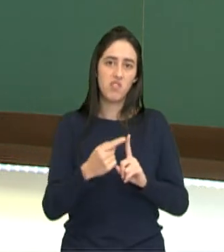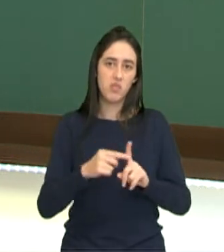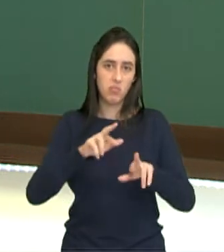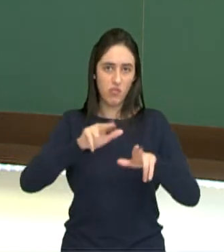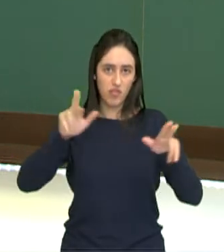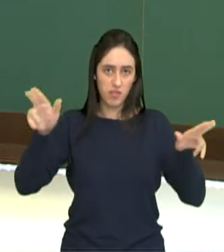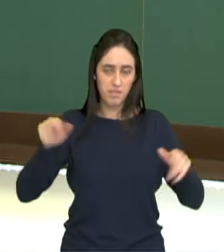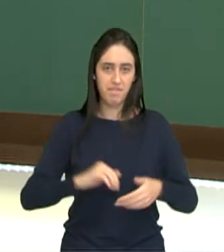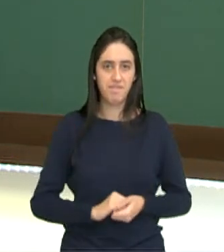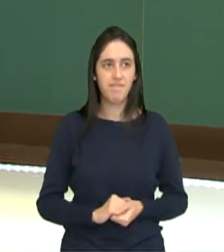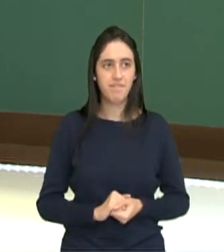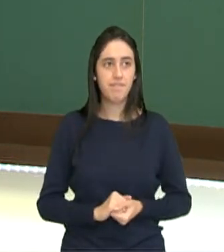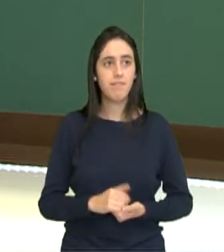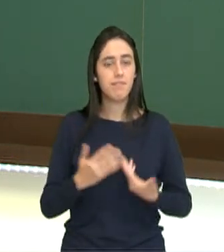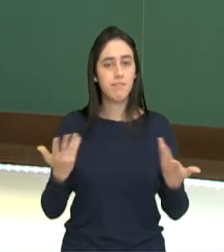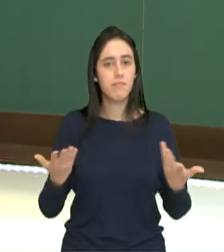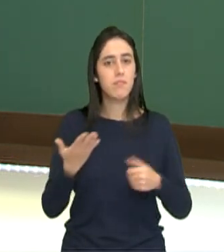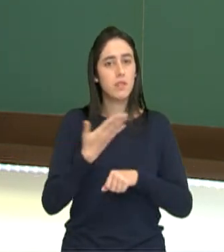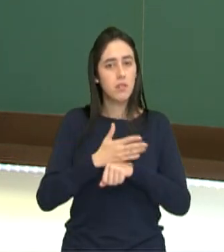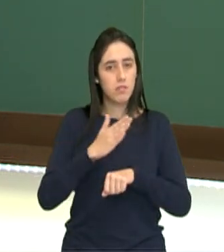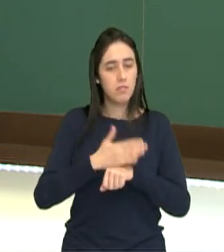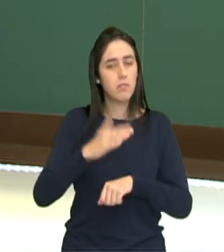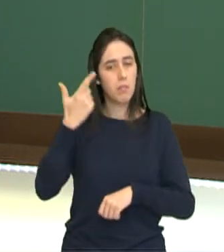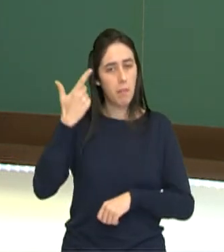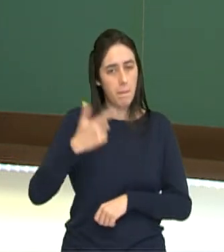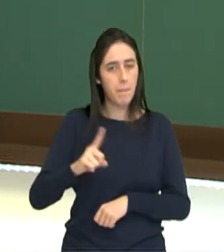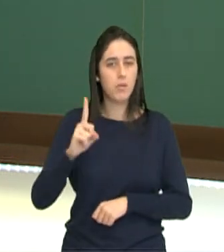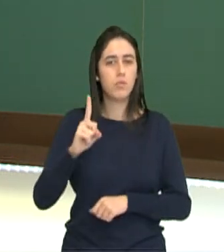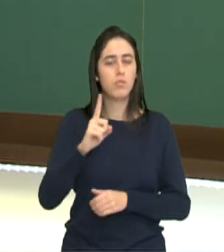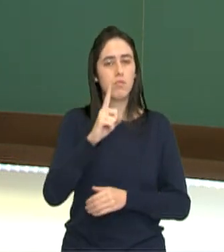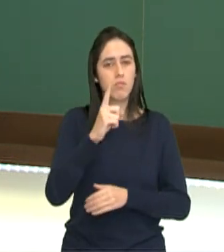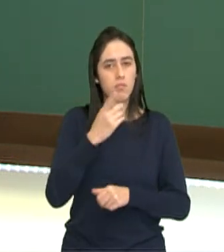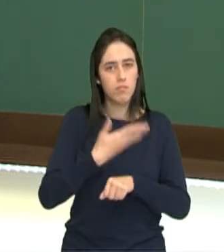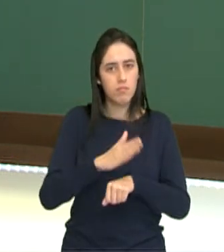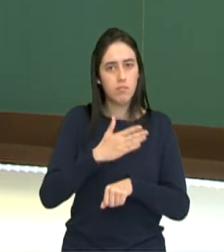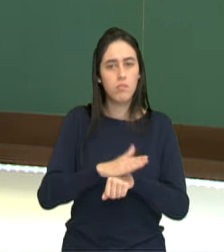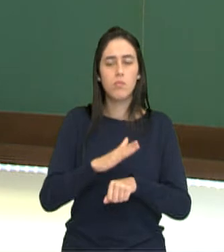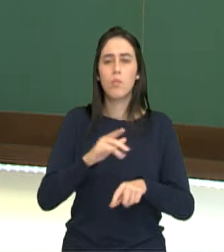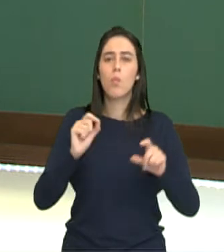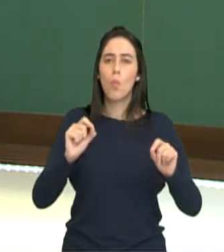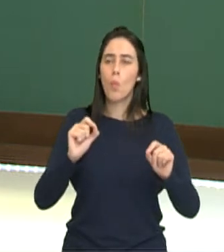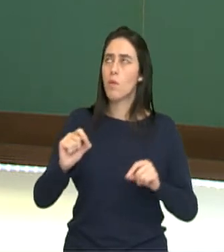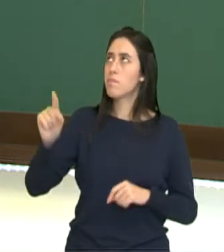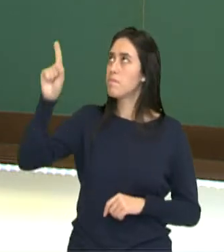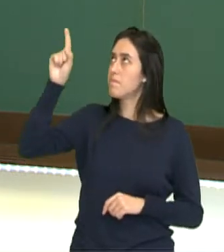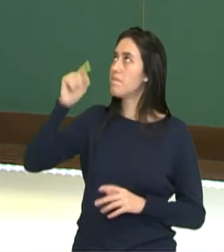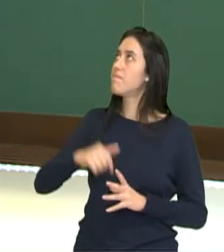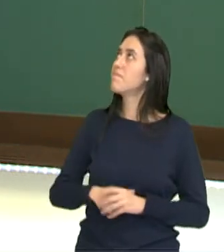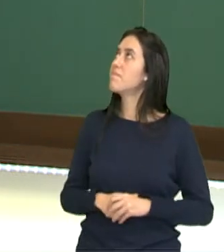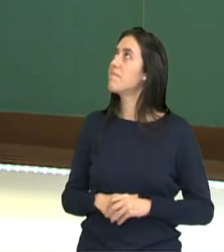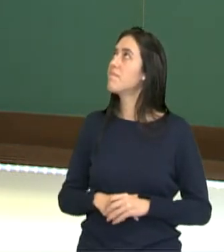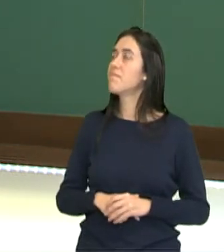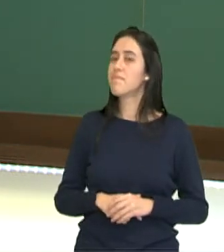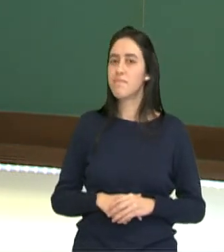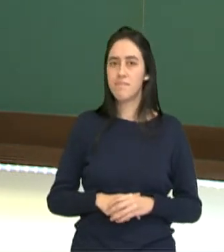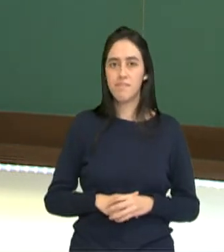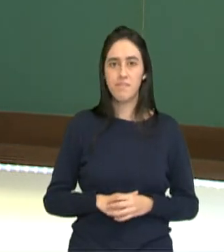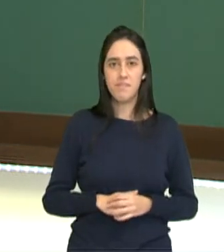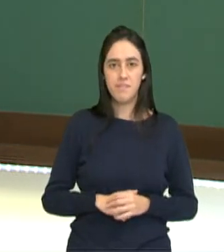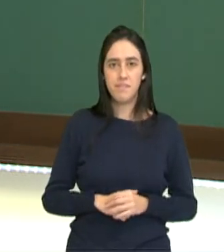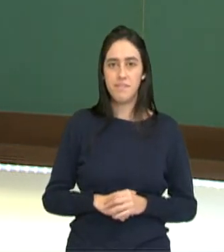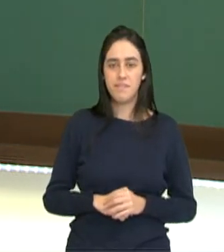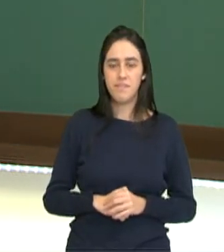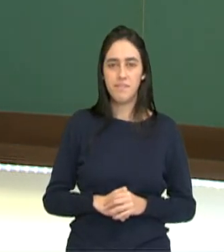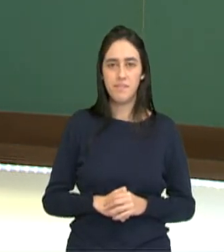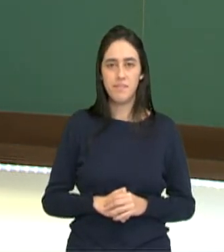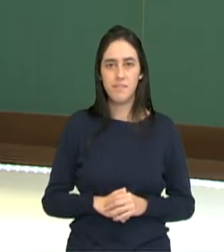tá? Pessoal, então para a gente praticar um pouco mais a voz passiva, vamos de exercícios, olha só. Change the sentences to